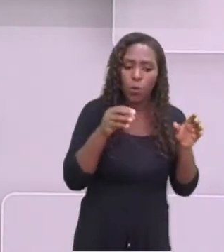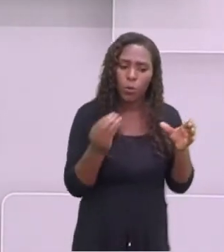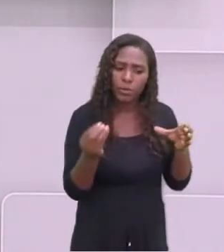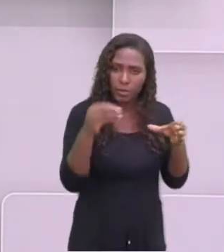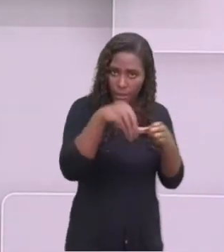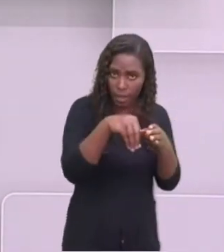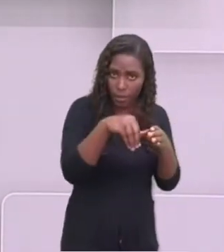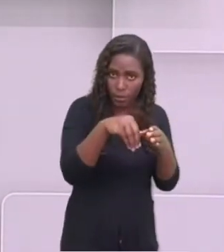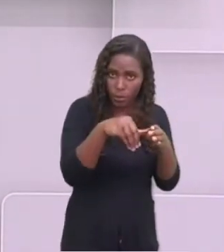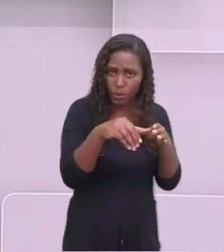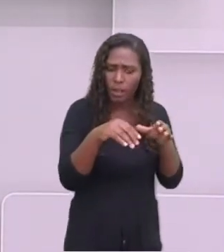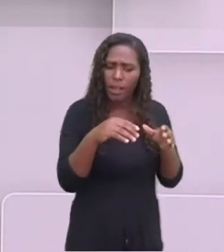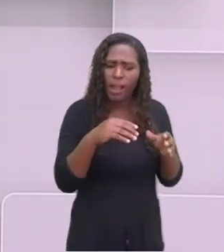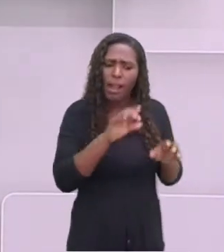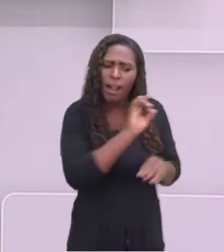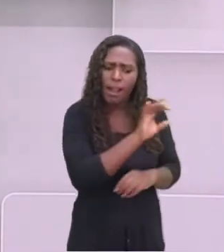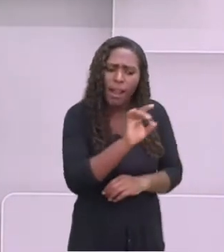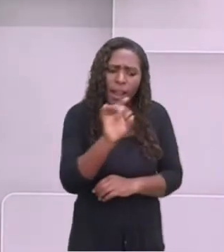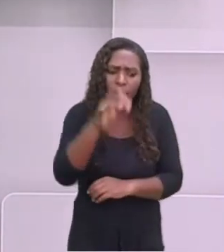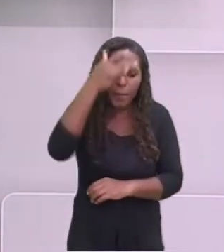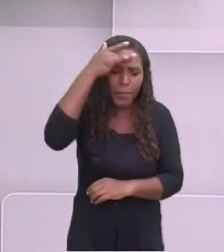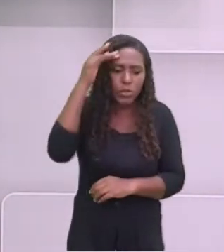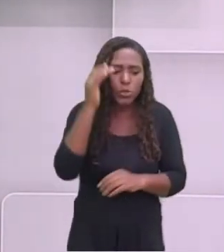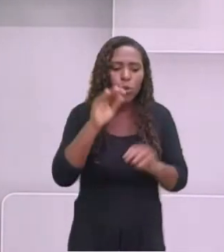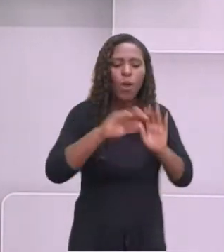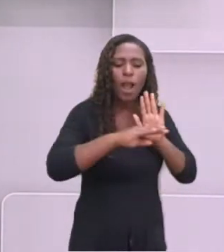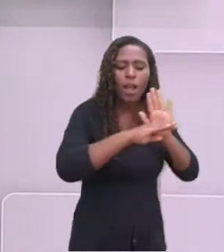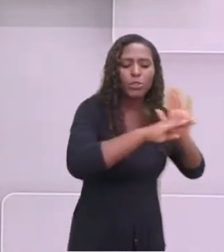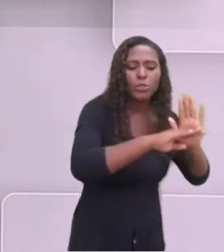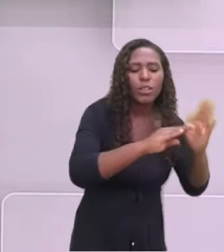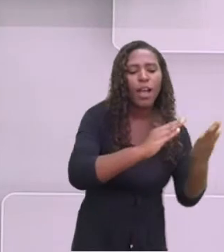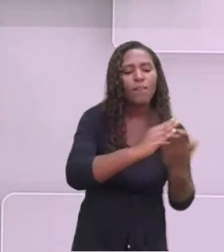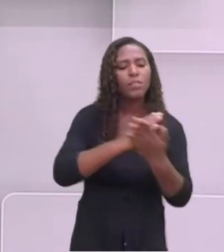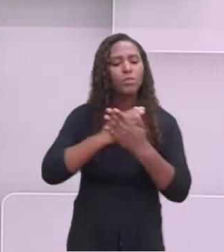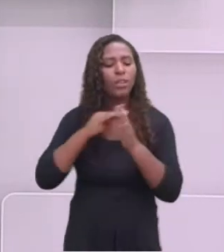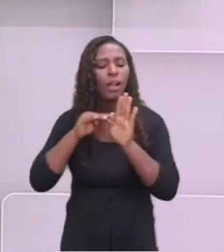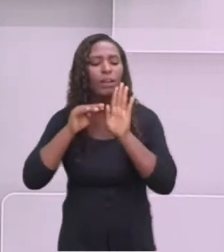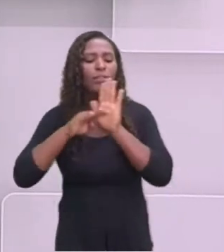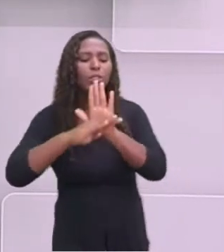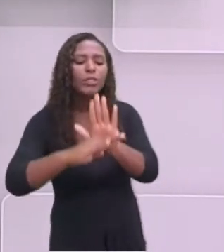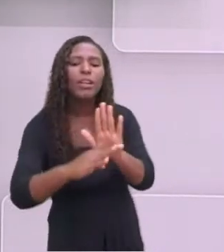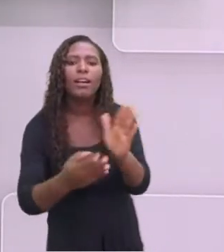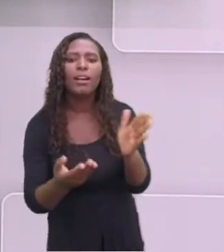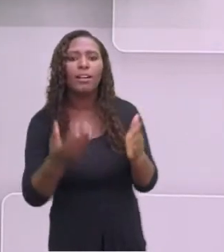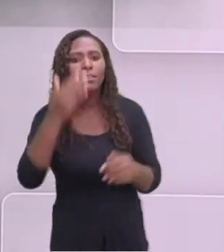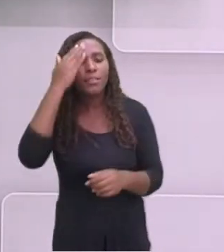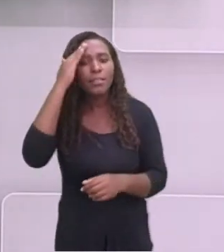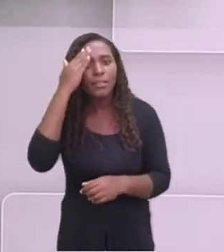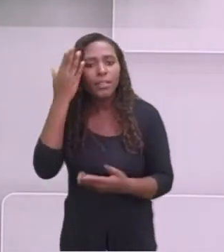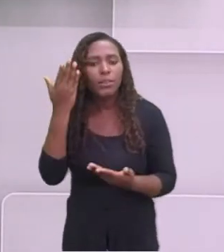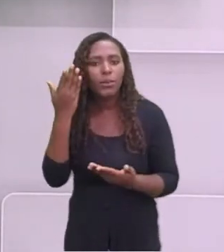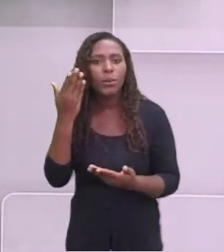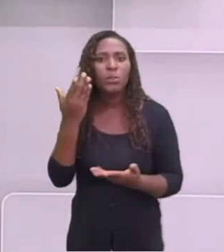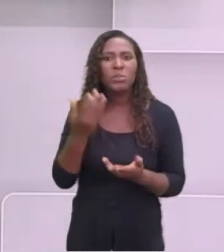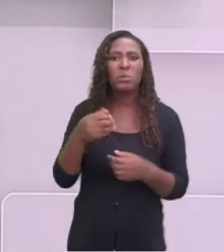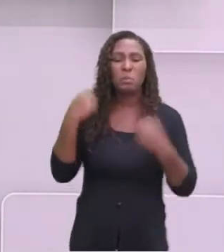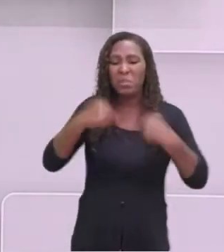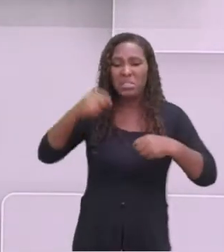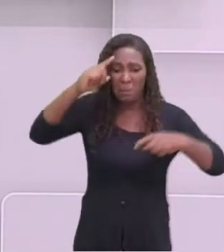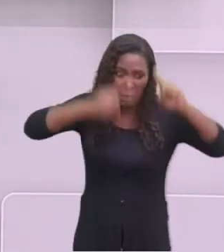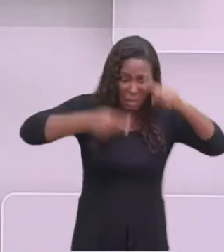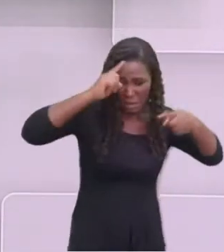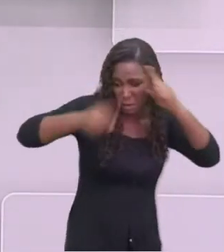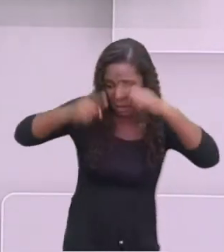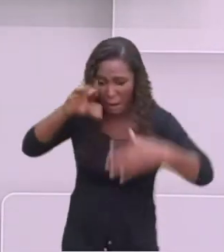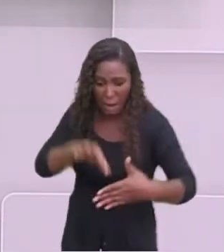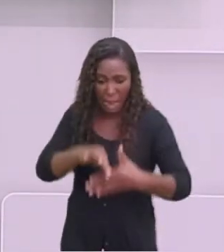em alianças e guerras entre tribos diferentes. Então, se era coletivista, todos os índios estavam